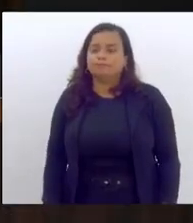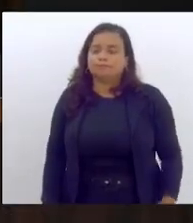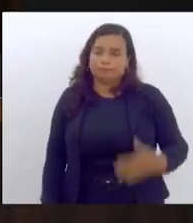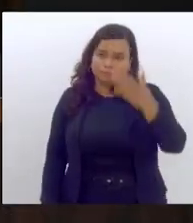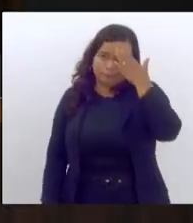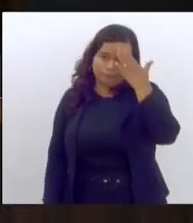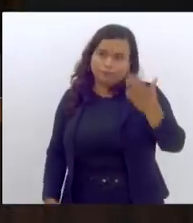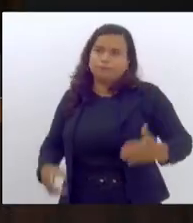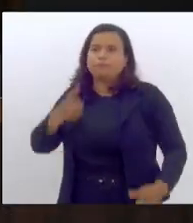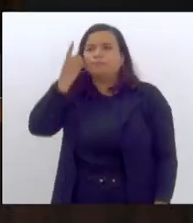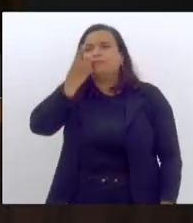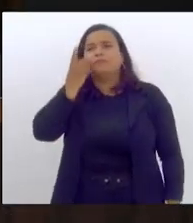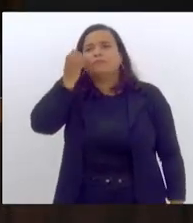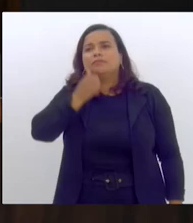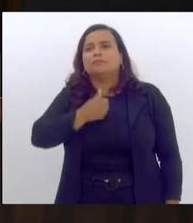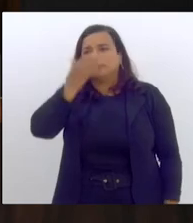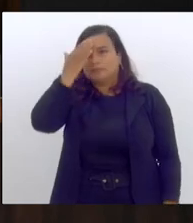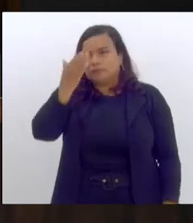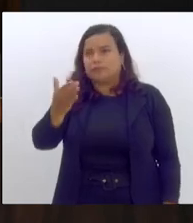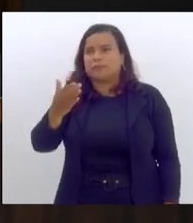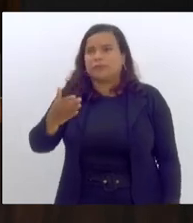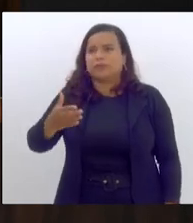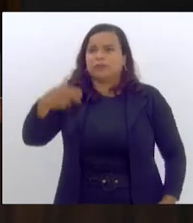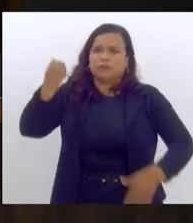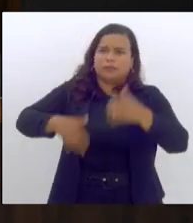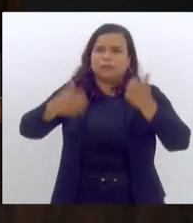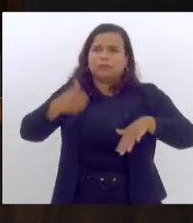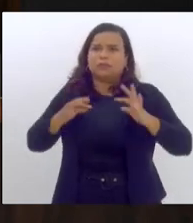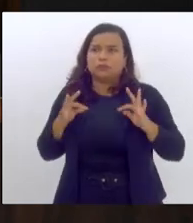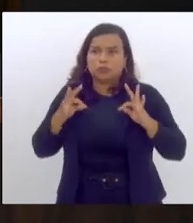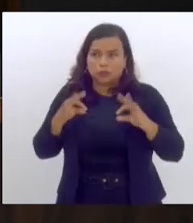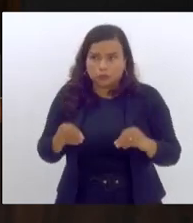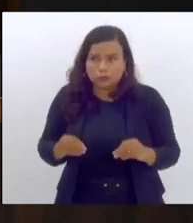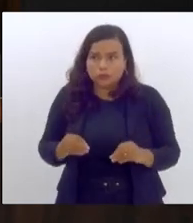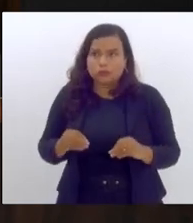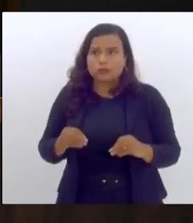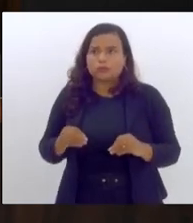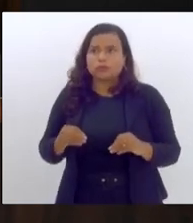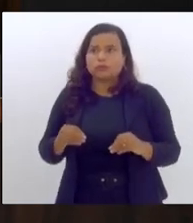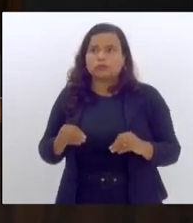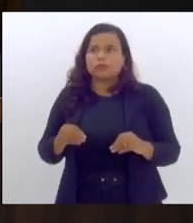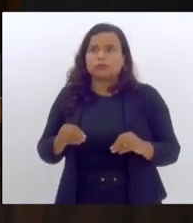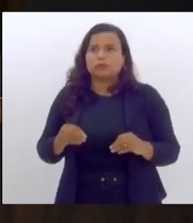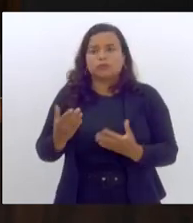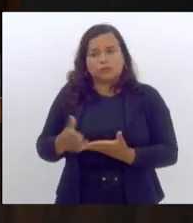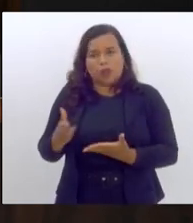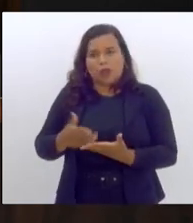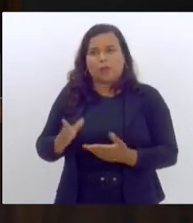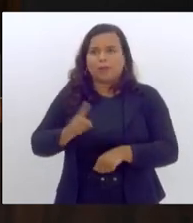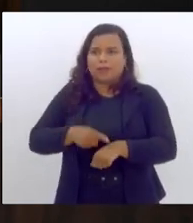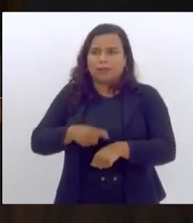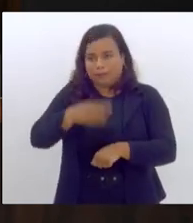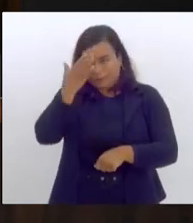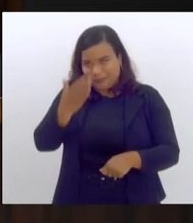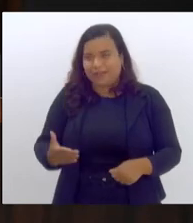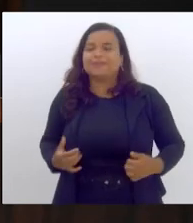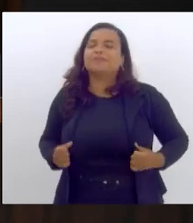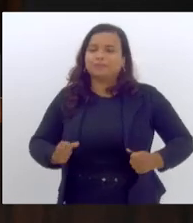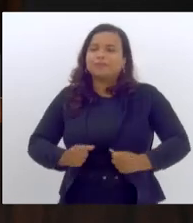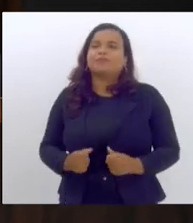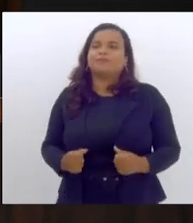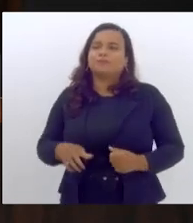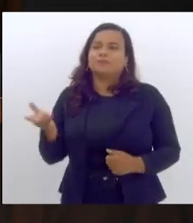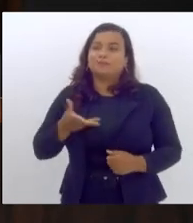Obrigada, deputada. Agradeço a todos os oradores que estão até com folga na fala. Muito obrigada, para a gente dar celeridade à